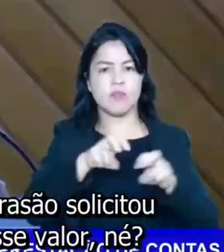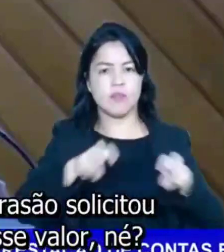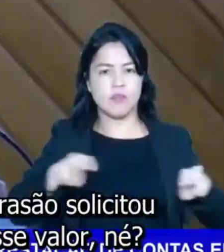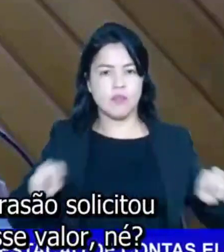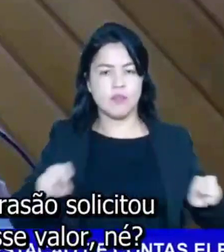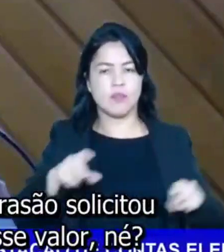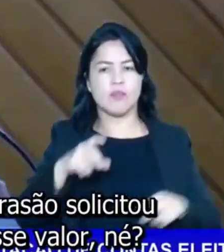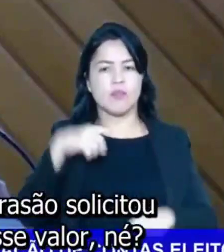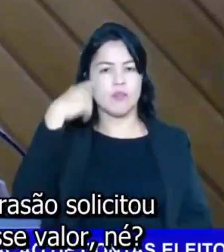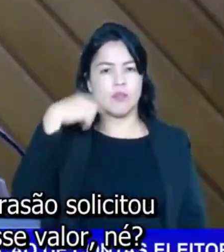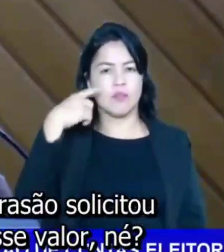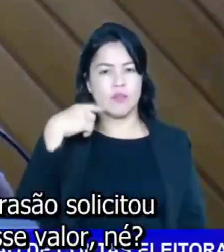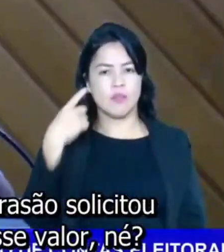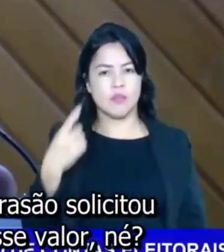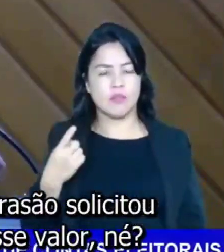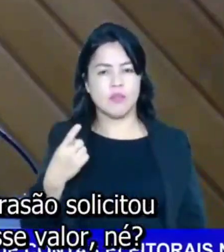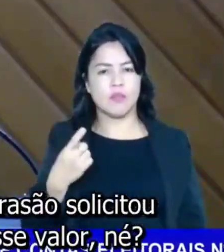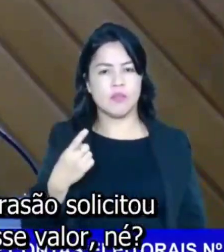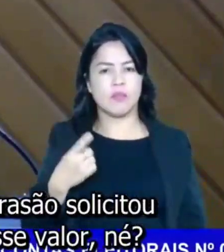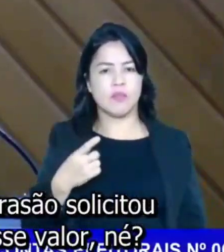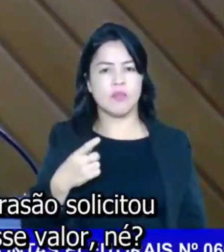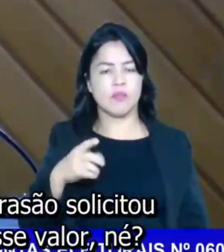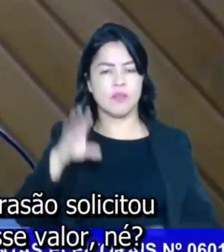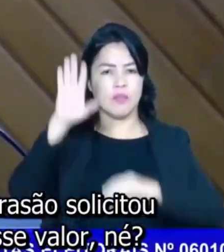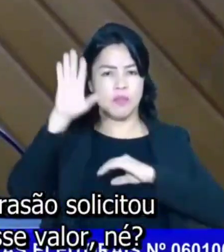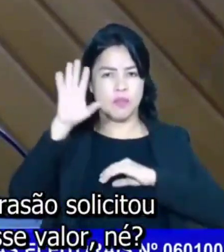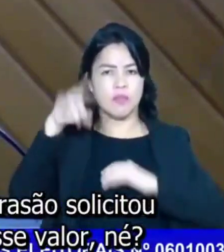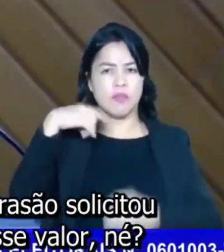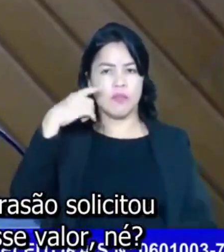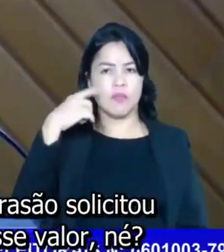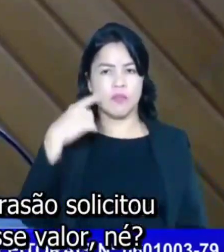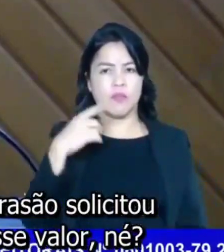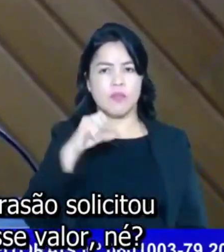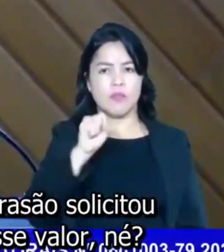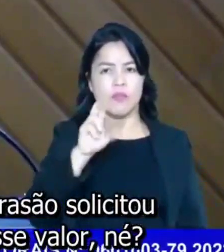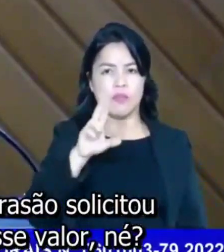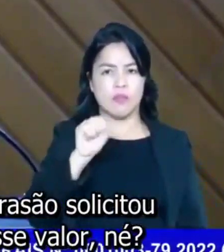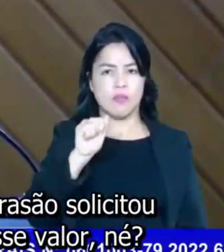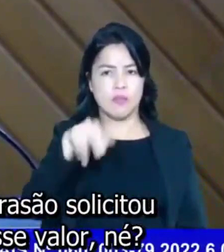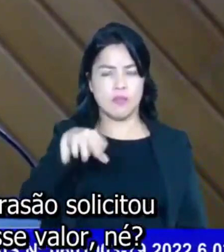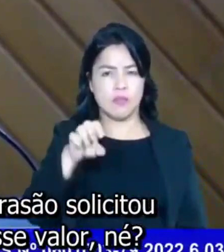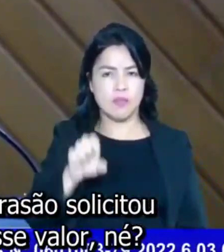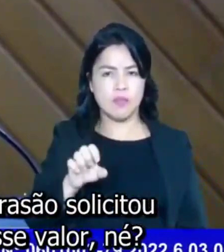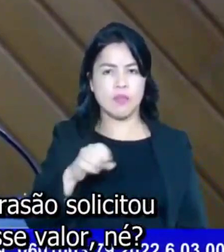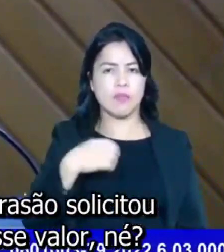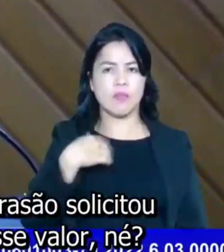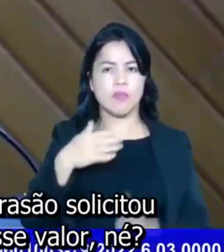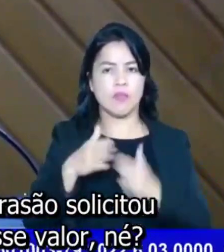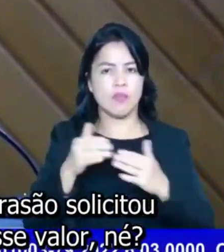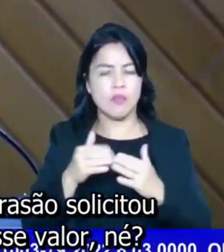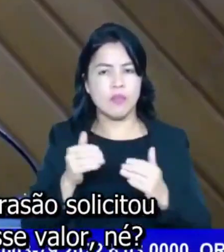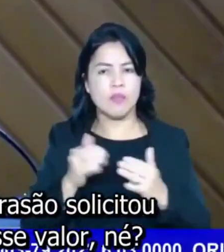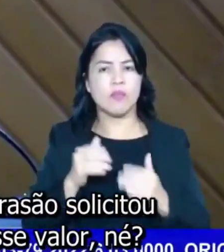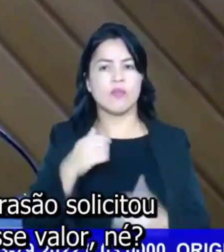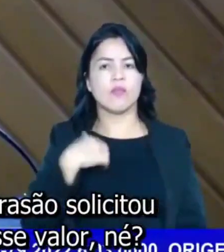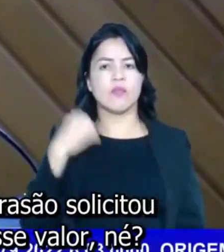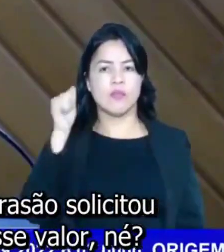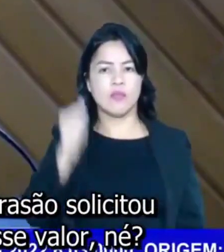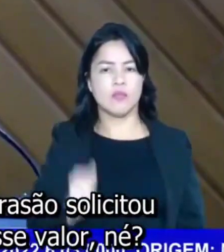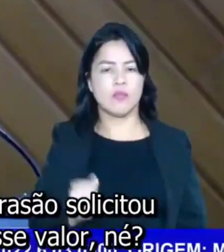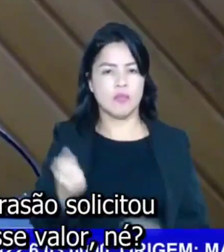tribuna, vestida com sua toga, doutora Rafaela. A candidata a deputada estadual, Sônia Brazão, solicitou que nós